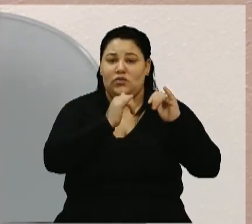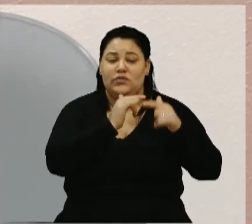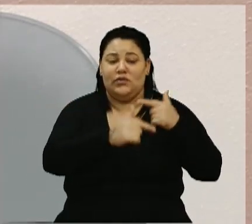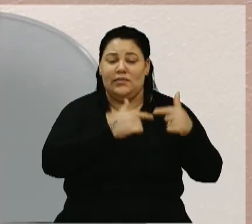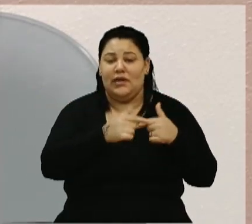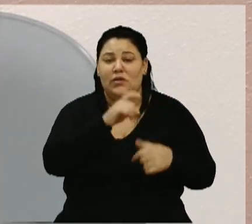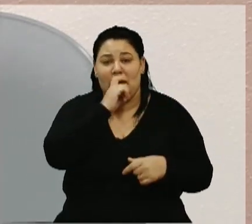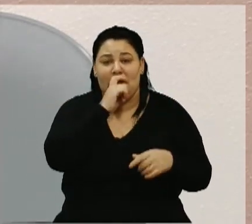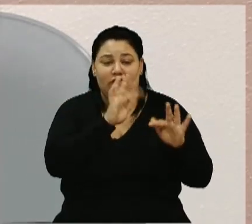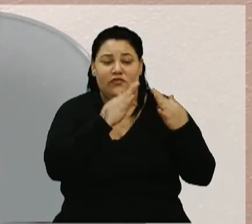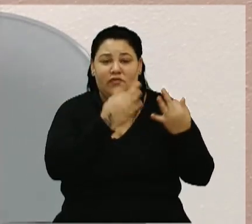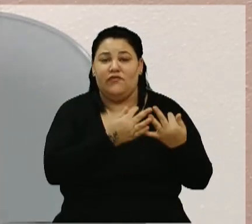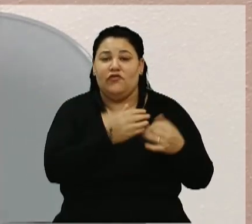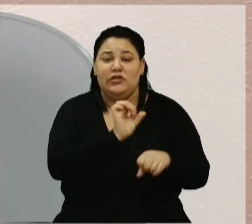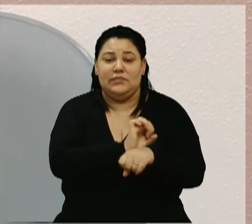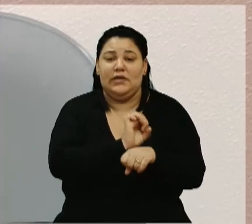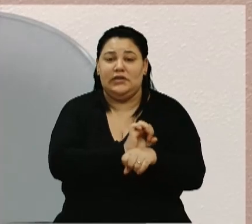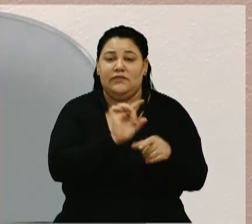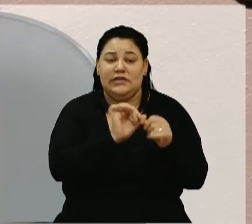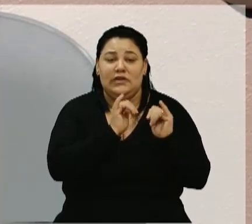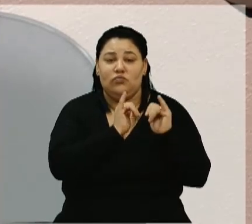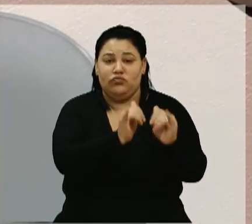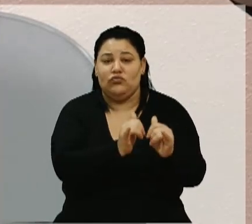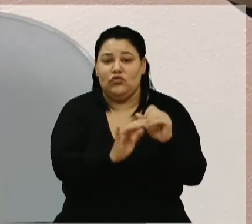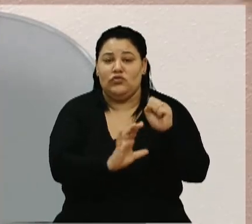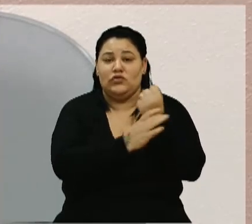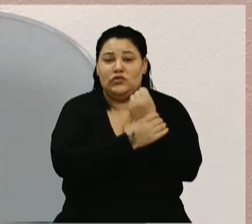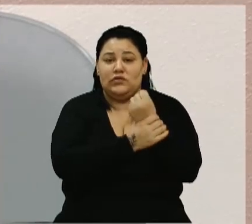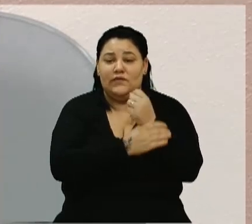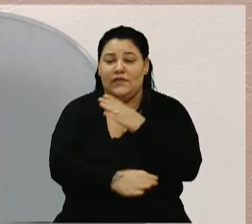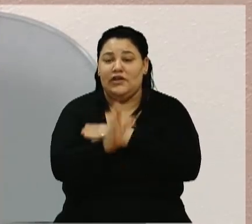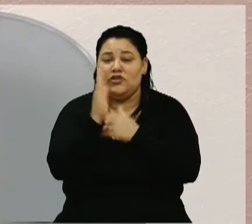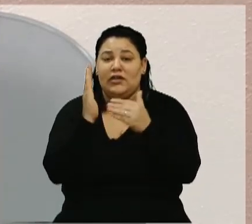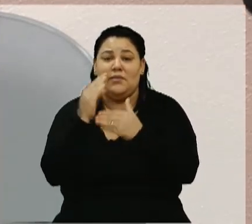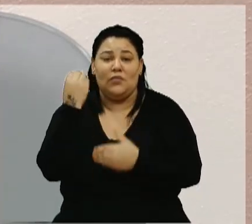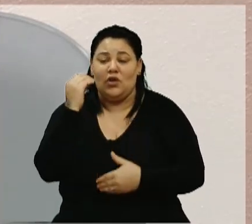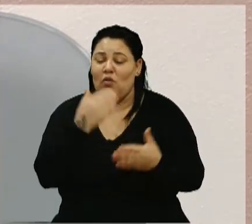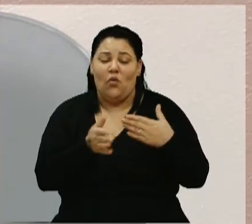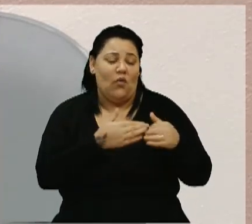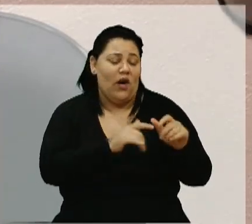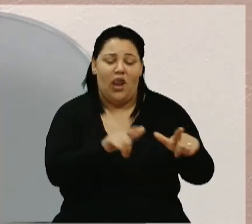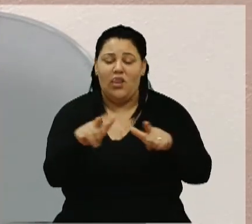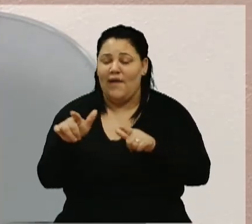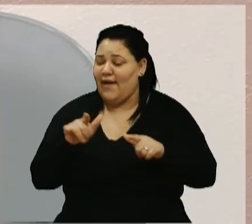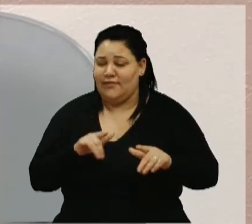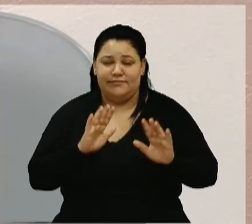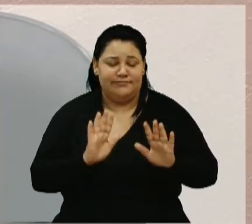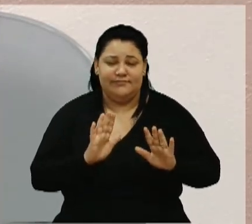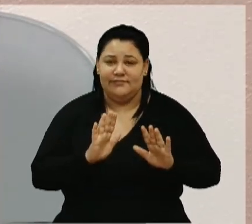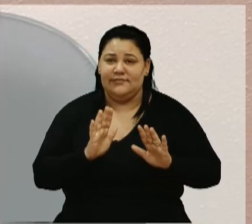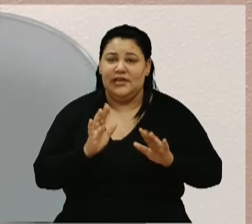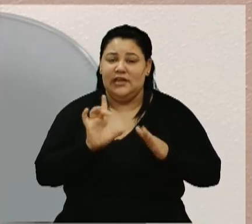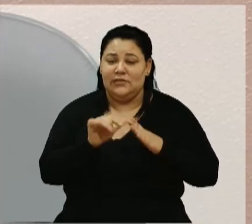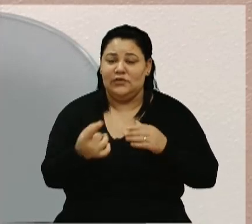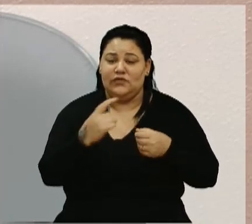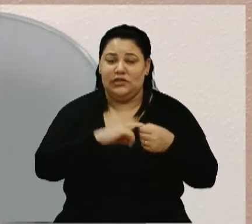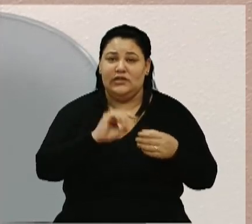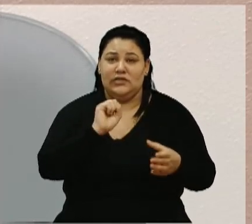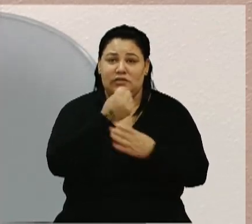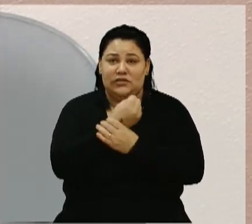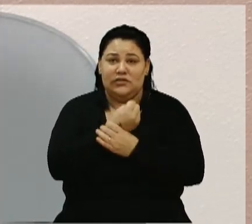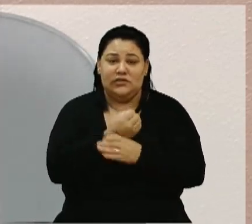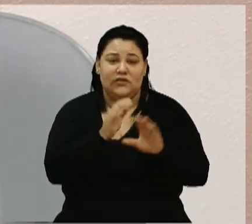ficou esperando para fazer o transporte com segurança, levar eles até Porto Alegre, ou quer que seja em outro lugar, e trazer eles de volta em segurança.